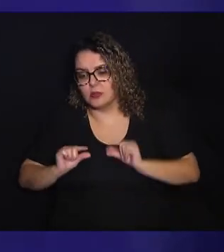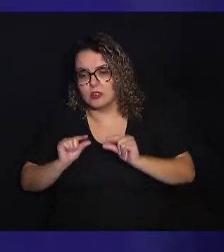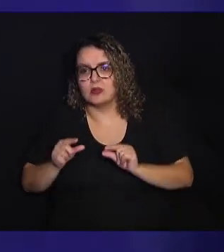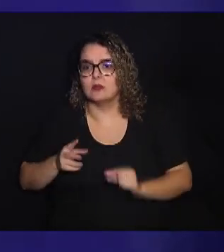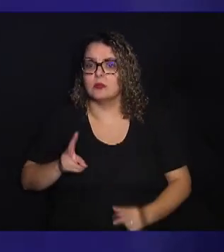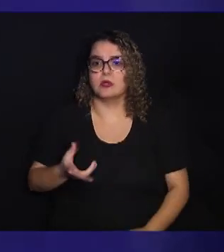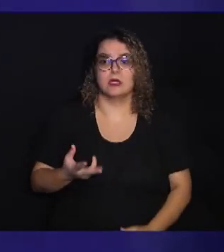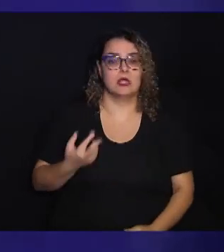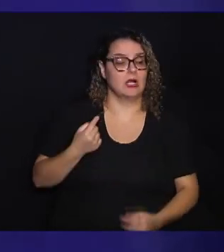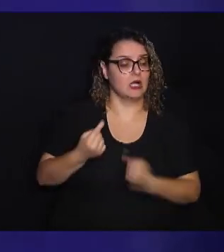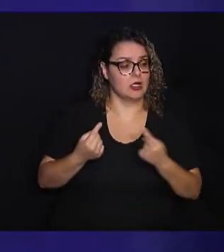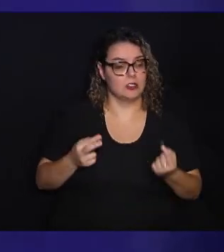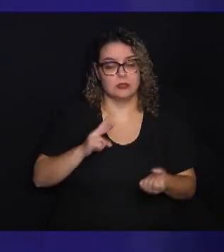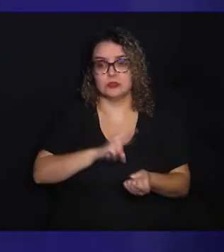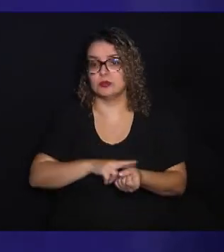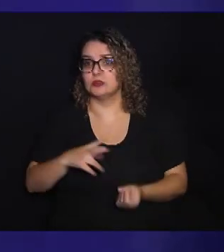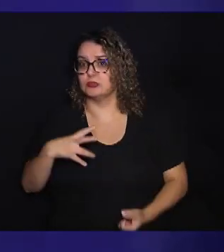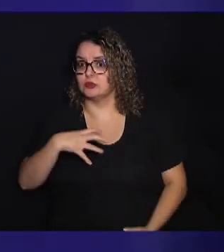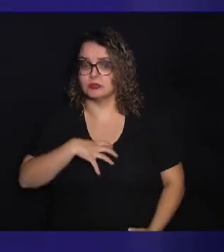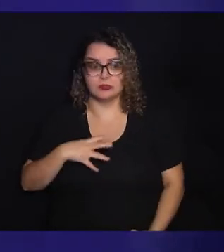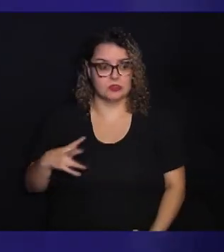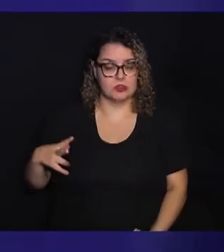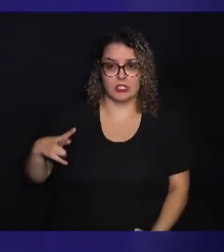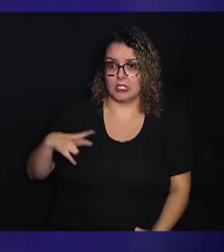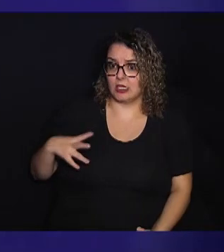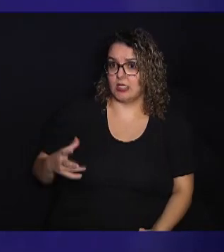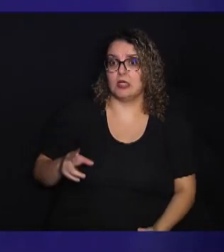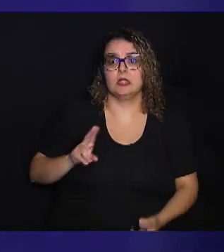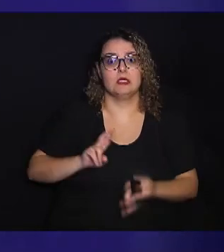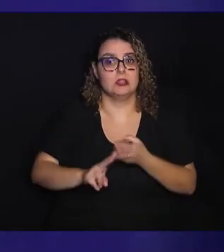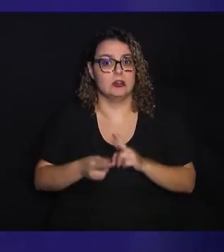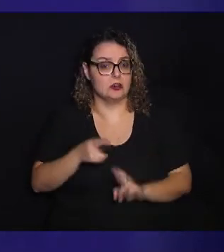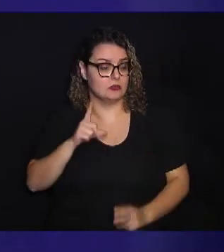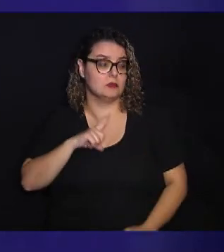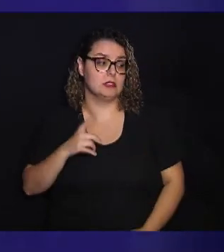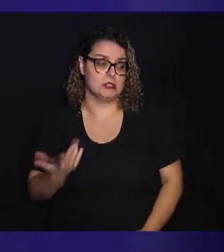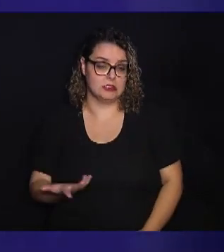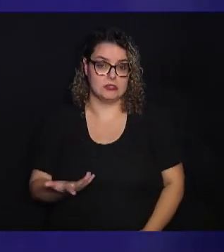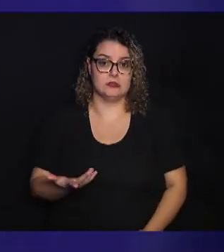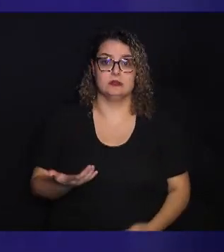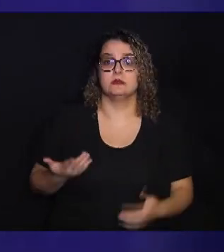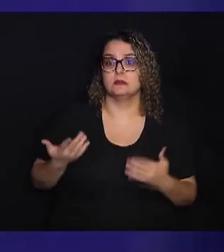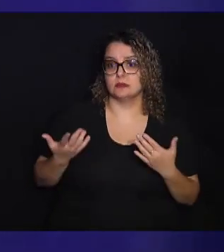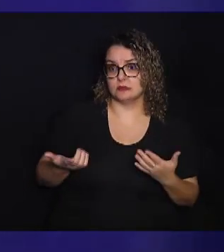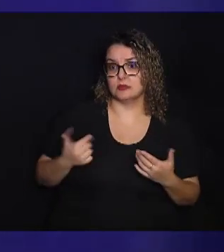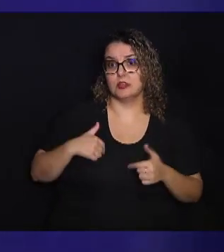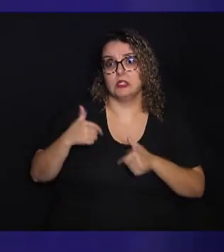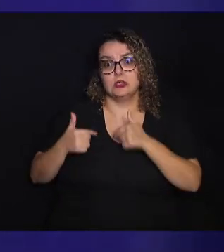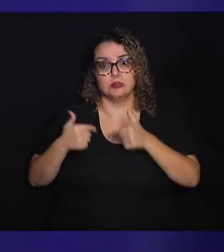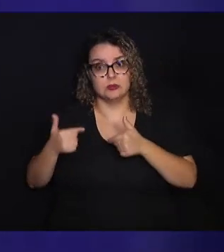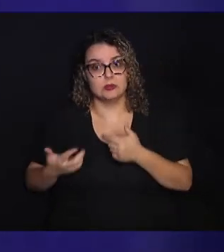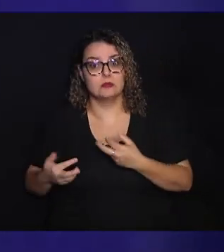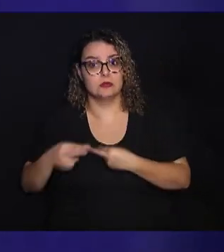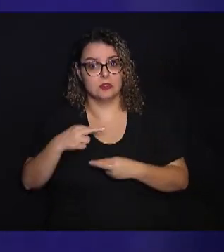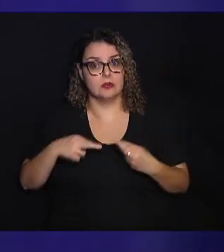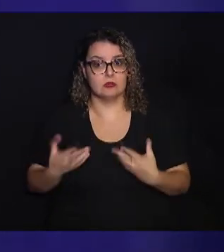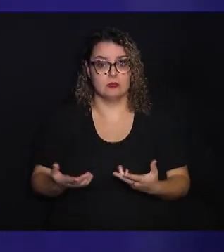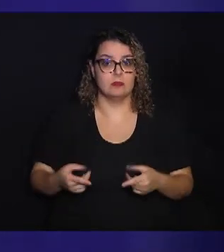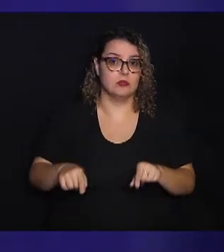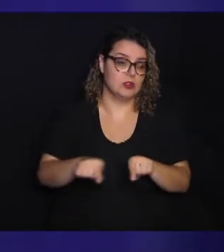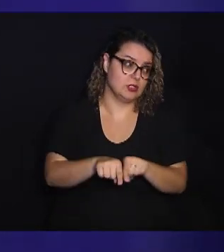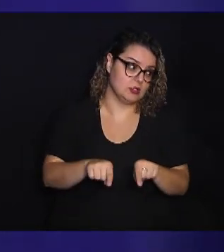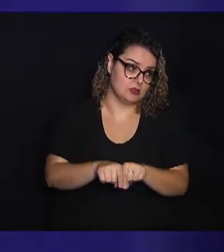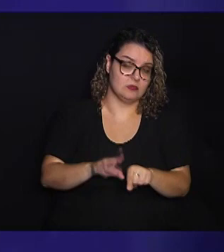seu ritmo, tem a sua condição, tem as suas habilidades, né? Então, eu trabalho muito isso, porque eu também já